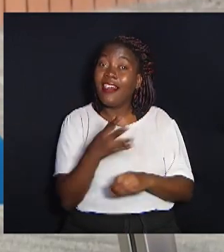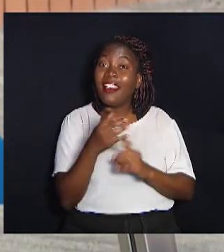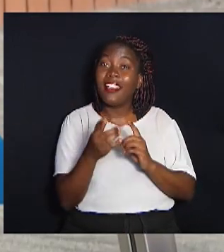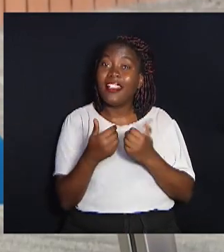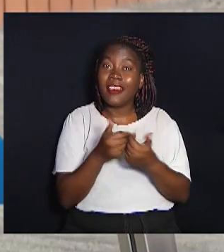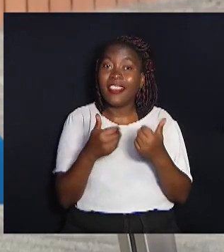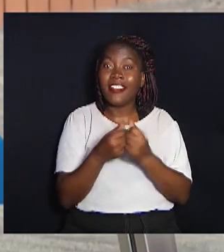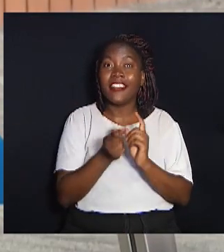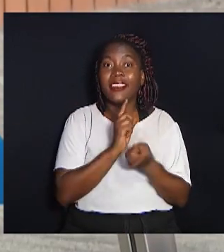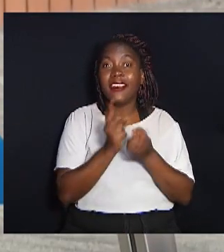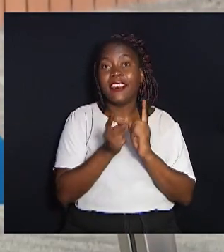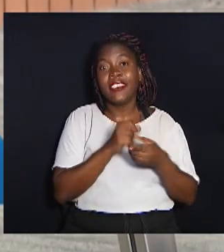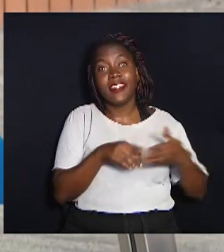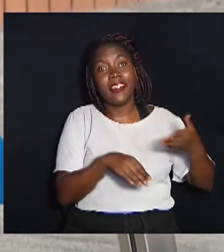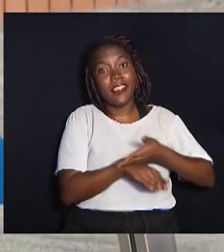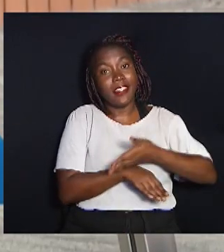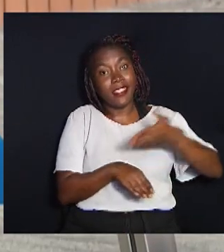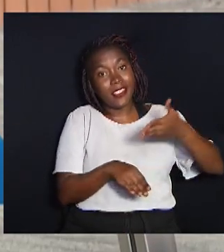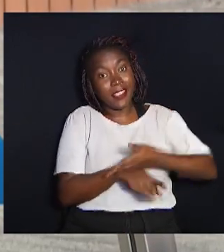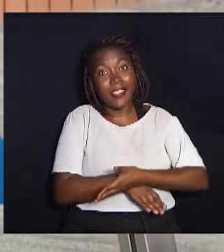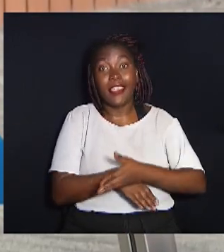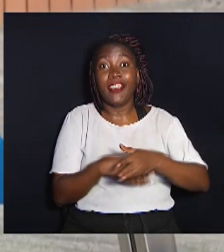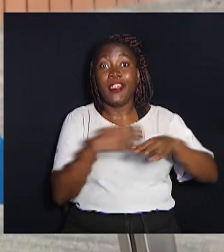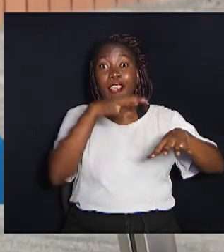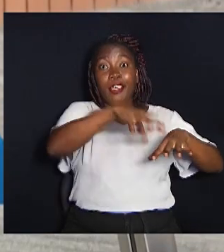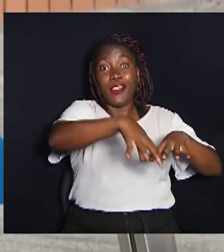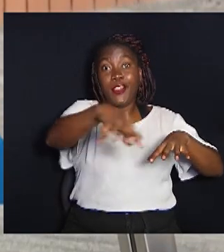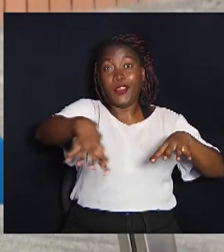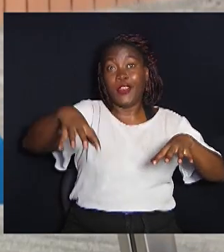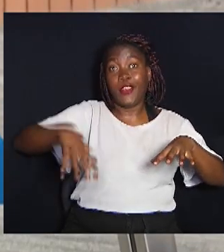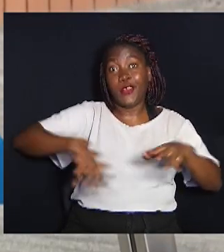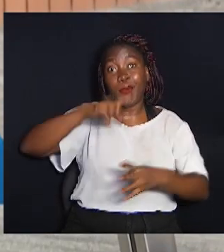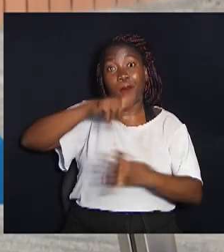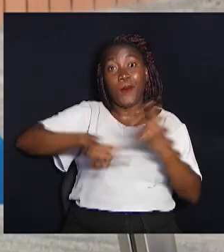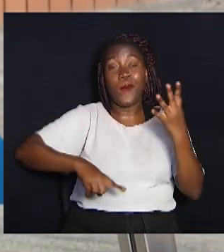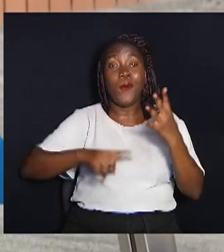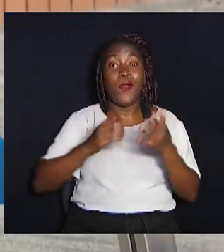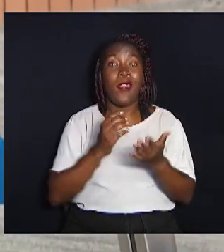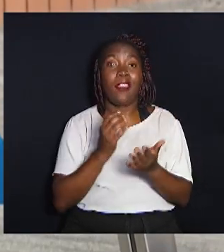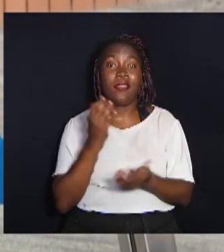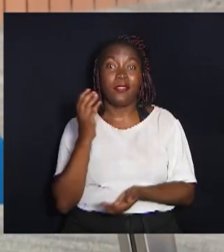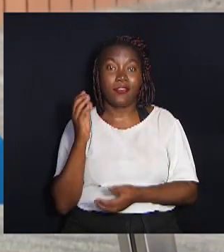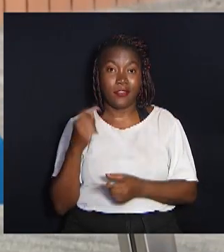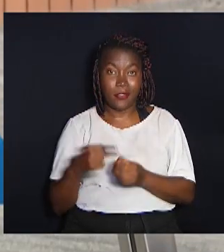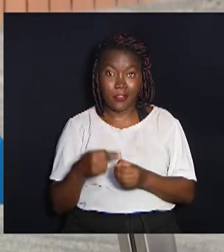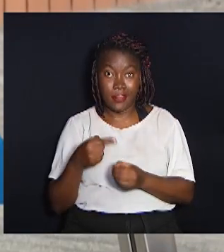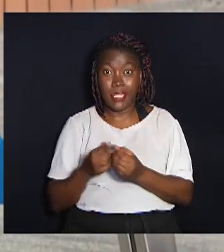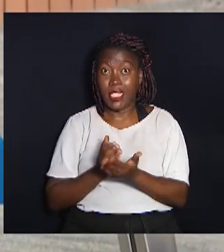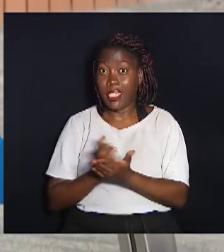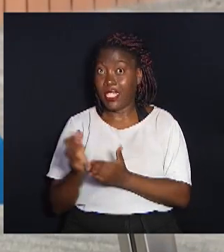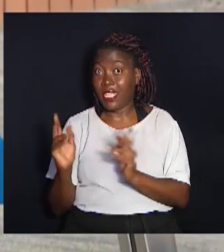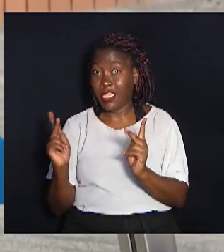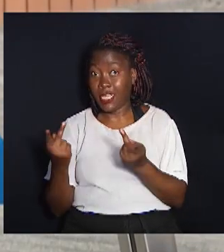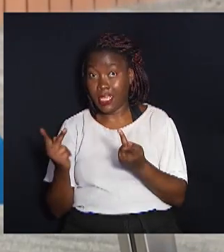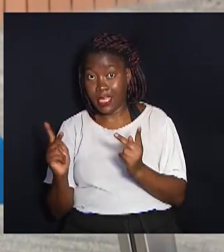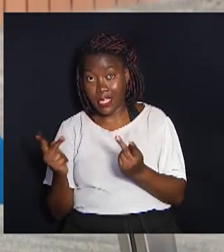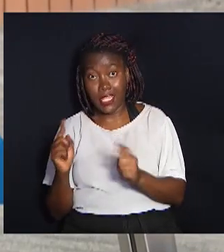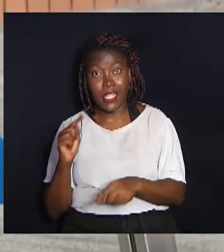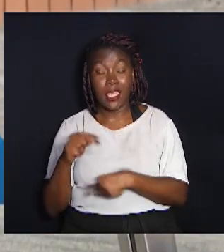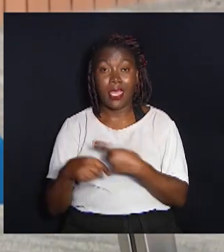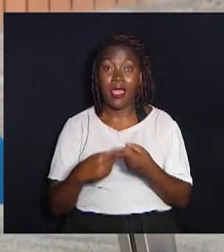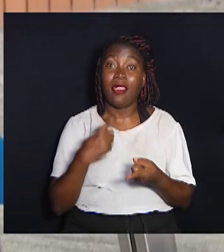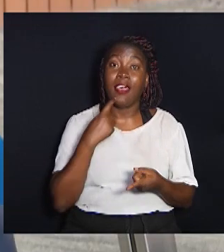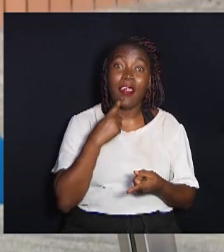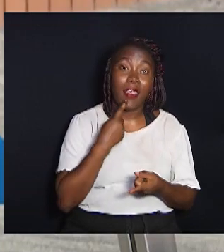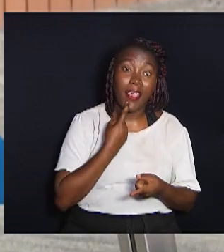fazendo aí o acesso entre 4 cidades. Começaria em Hortolândia, depois ela passa para Campinas, nos distritos de